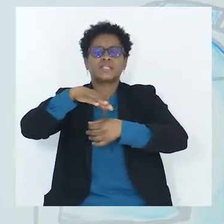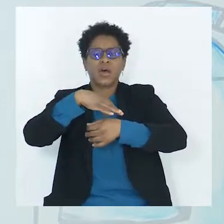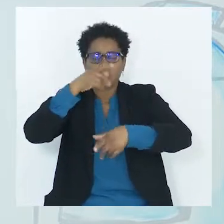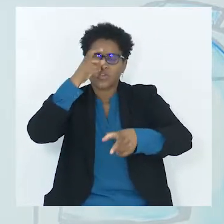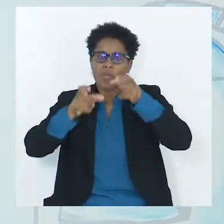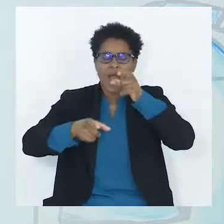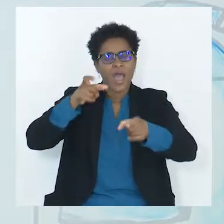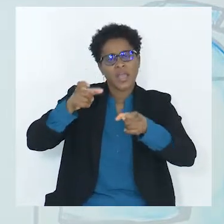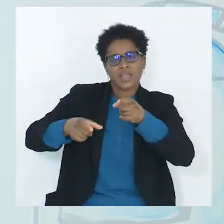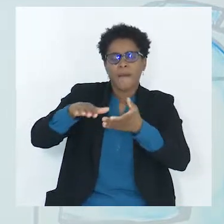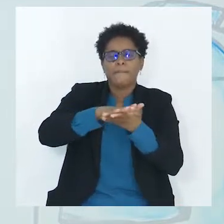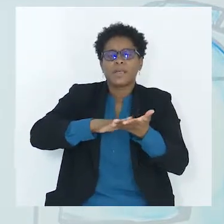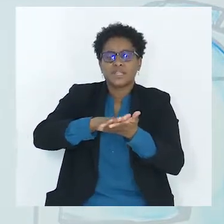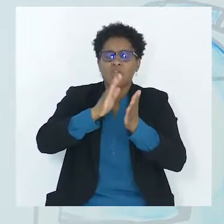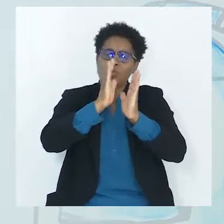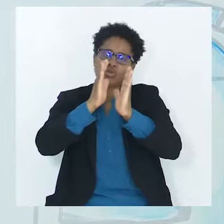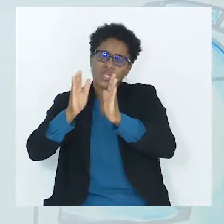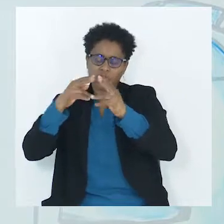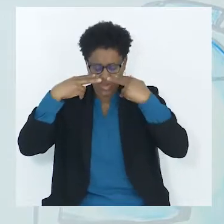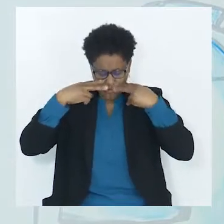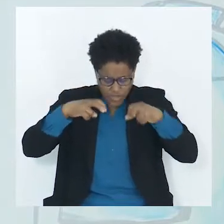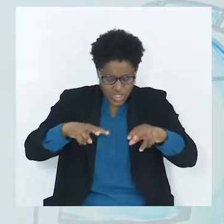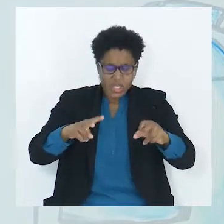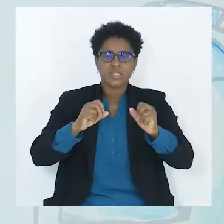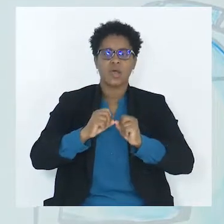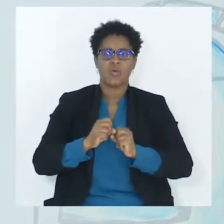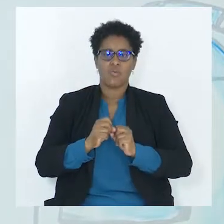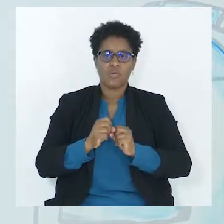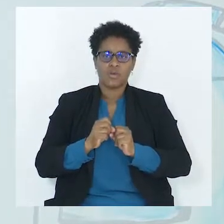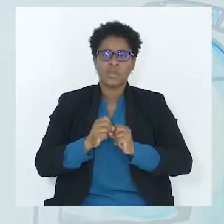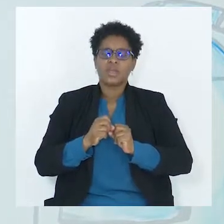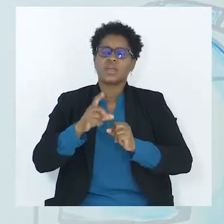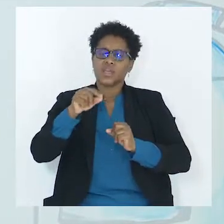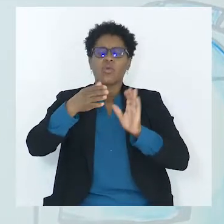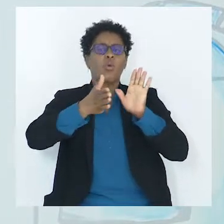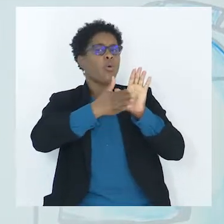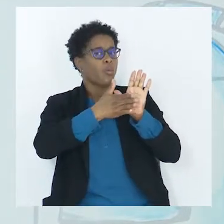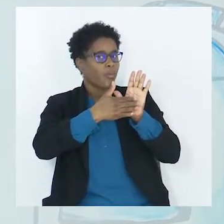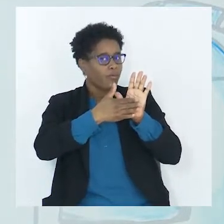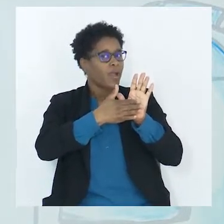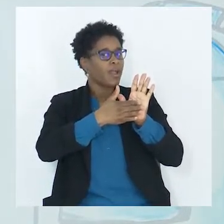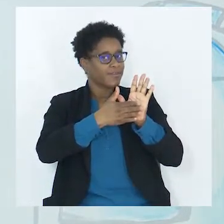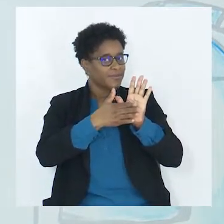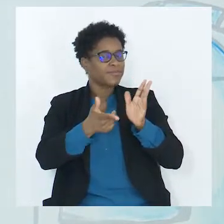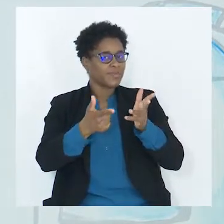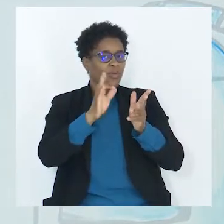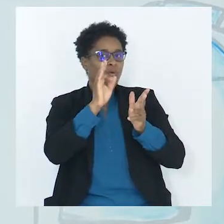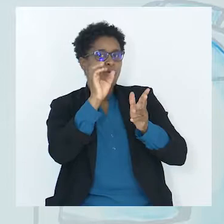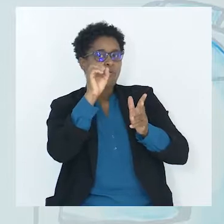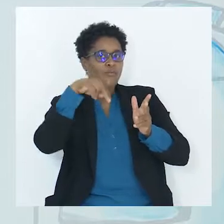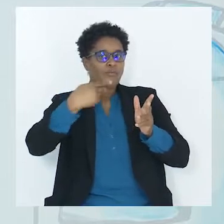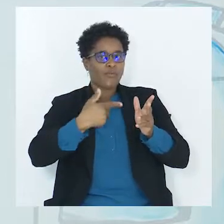ações humanas baseado no processo de investigação e comprovado